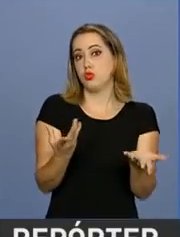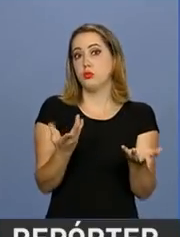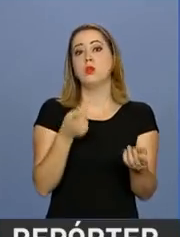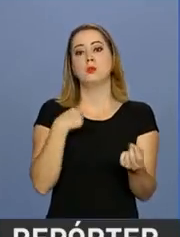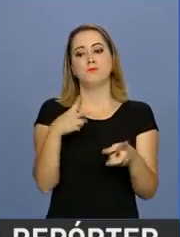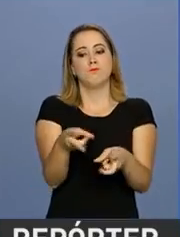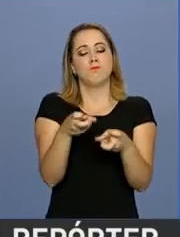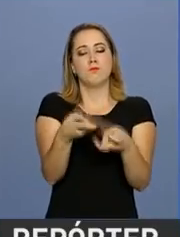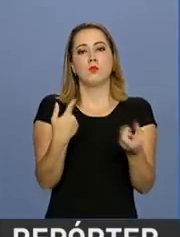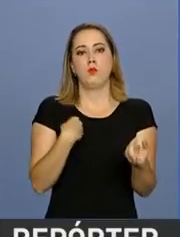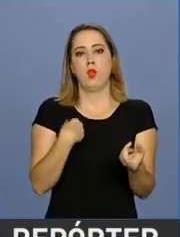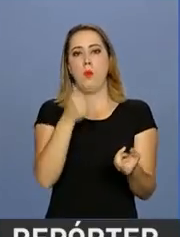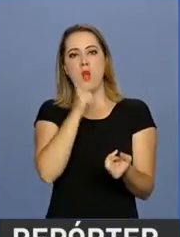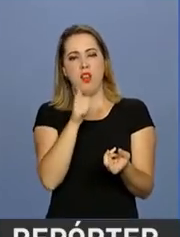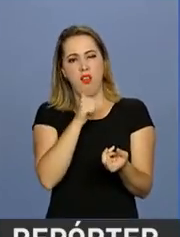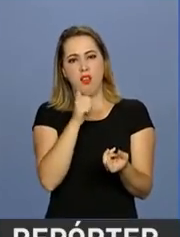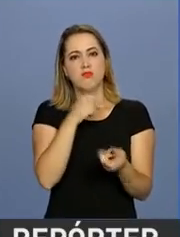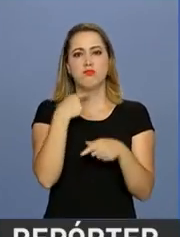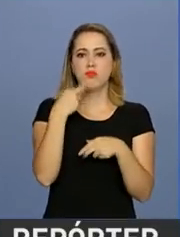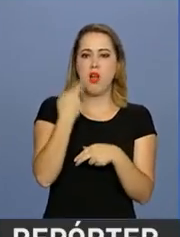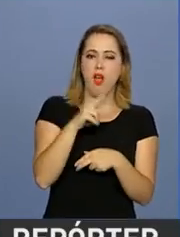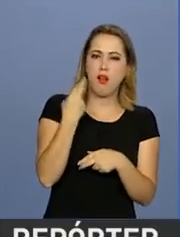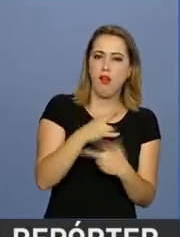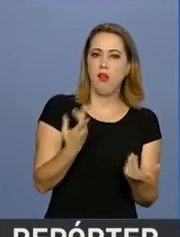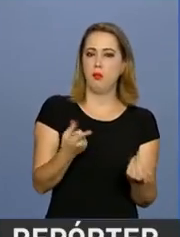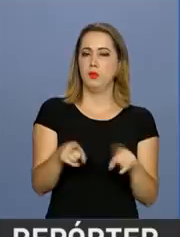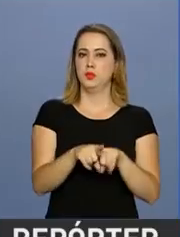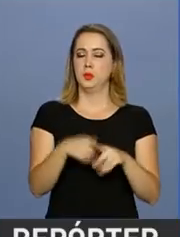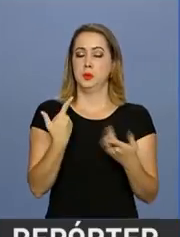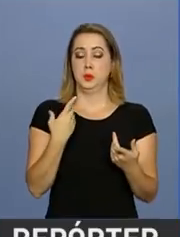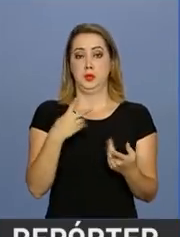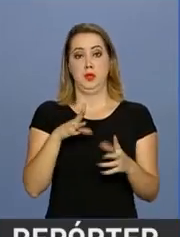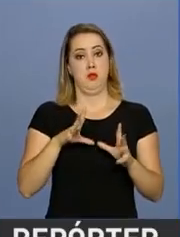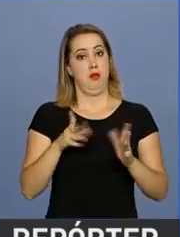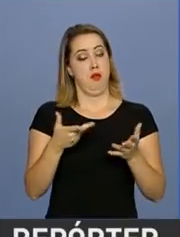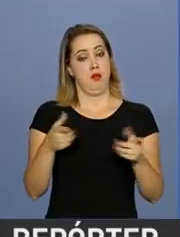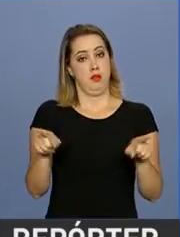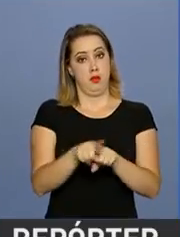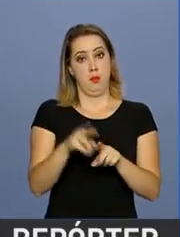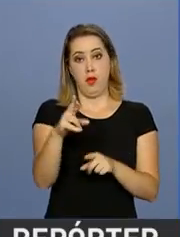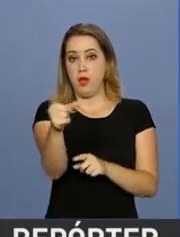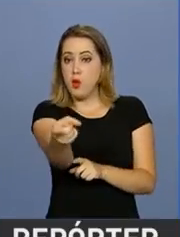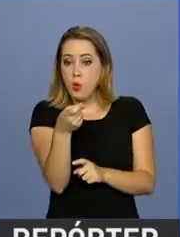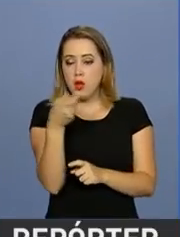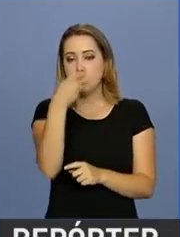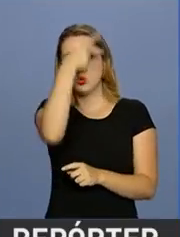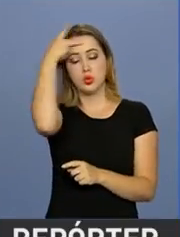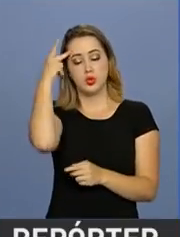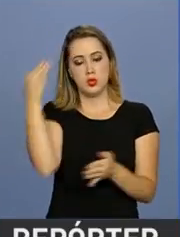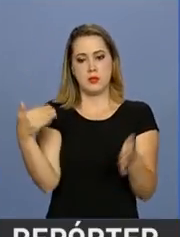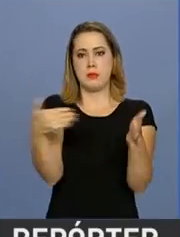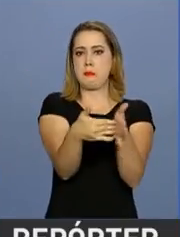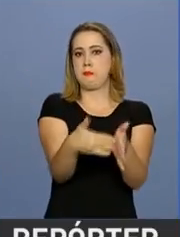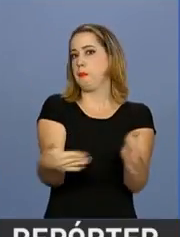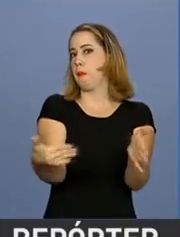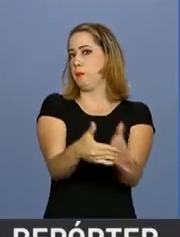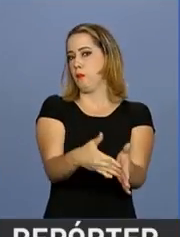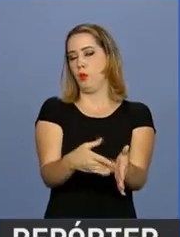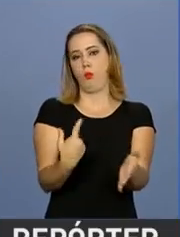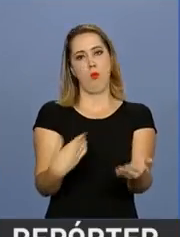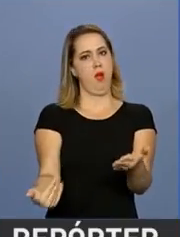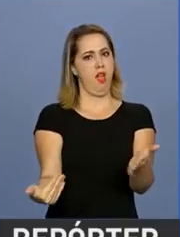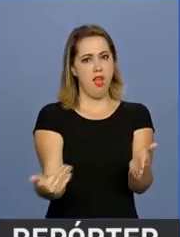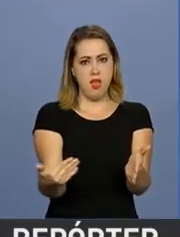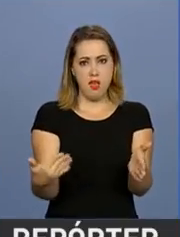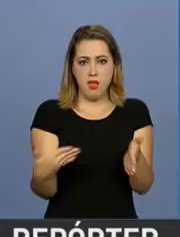sociedade para impedir que entre armas drogas celulares não há mais não haverá mais